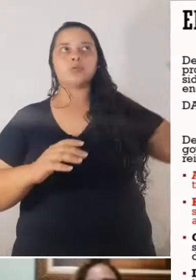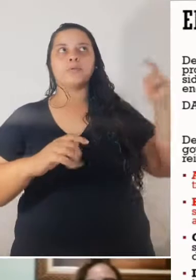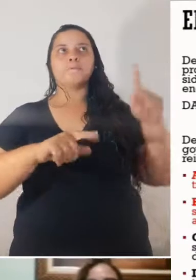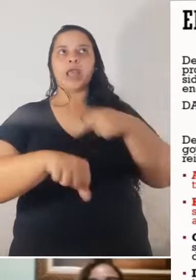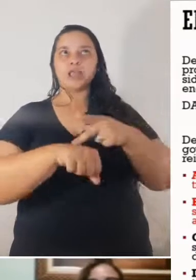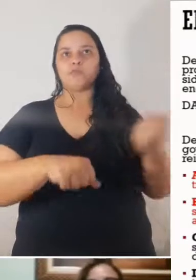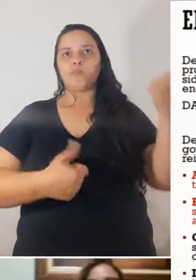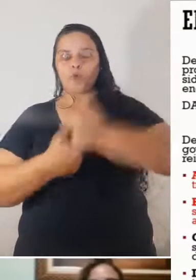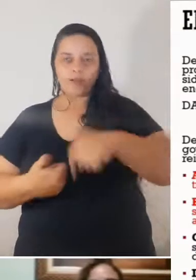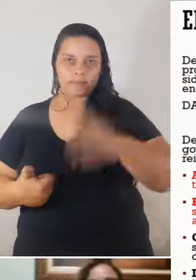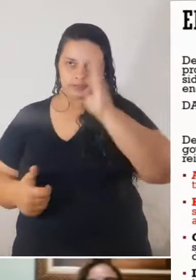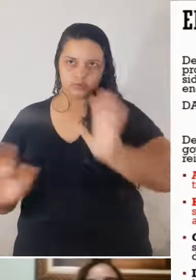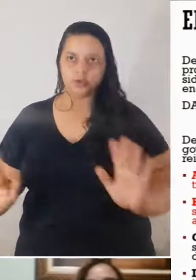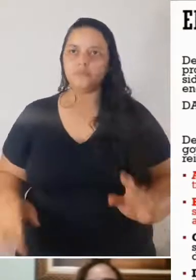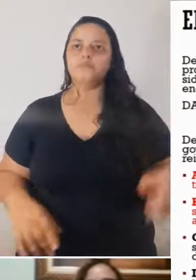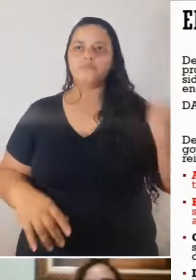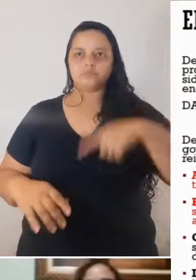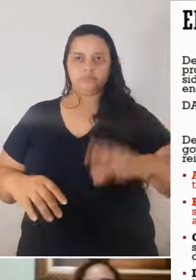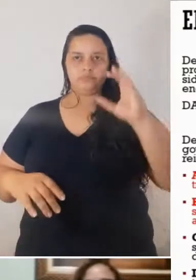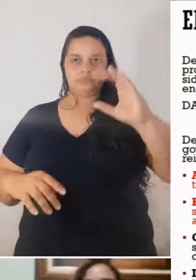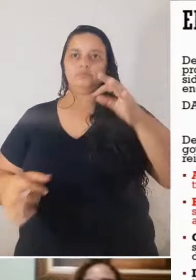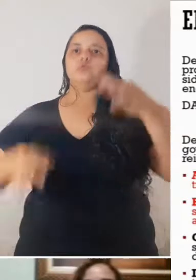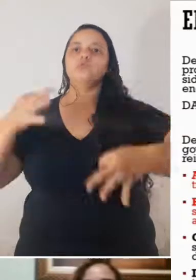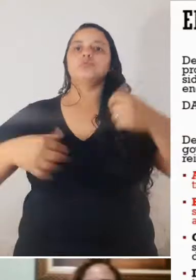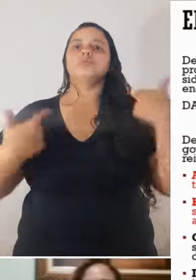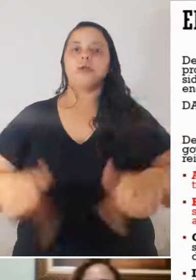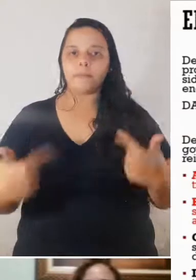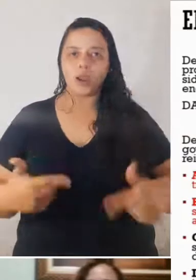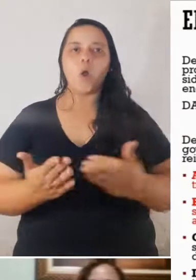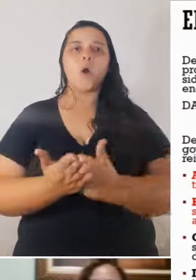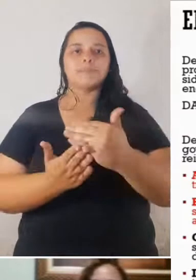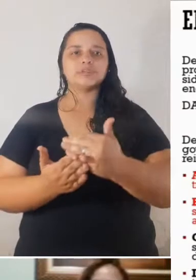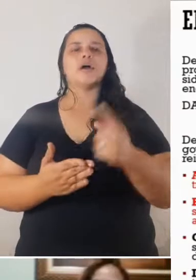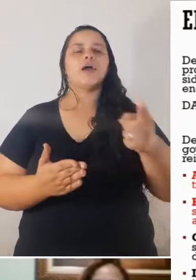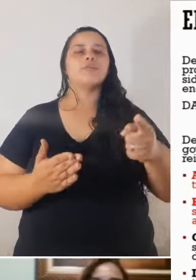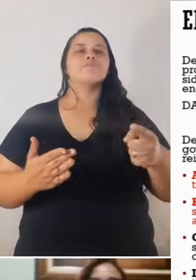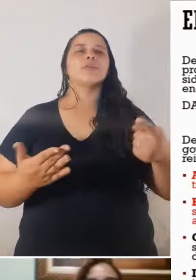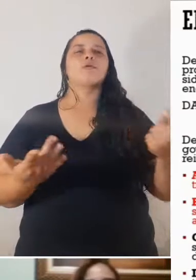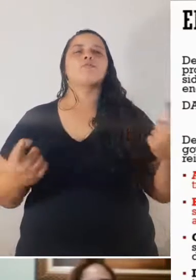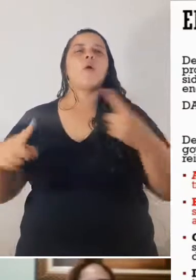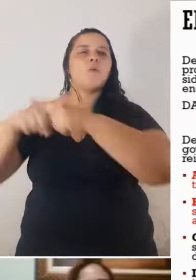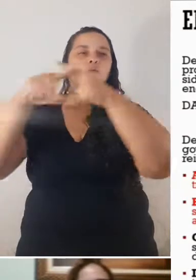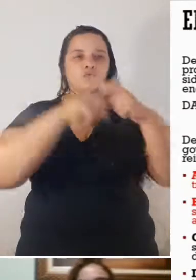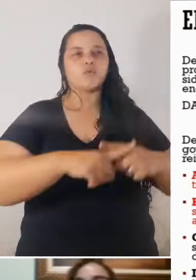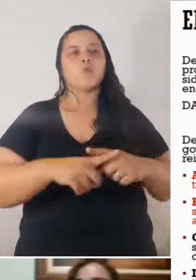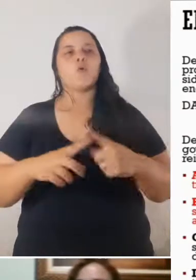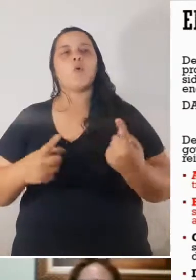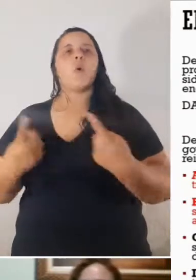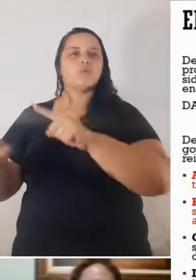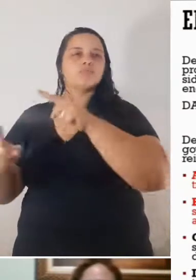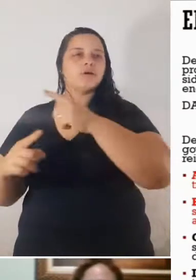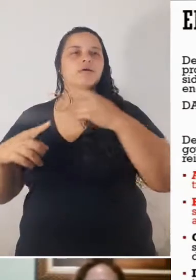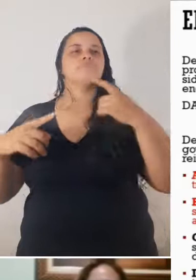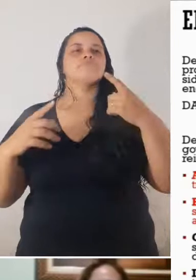na questão. Letra C. A Justiça do Trabalho passou a arbitrar os conflitos entre capital e trabalho e sistematicamente a apurar